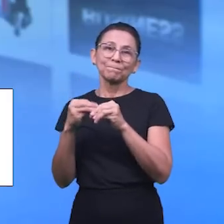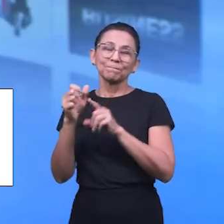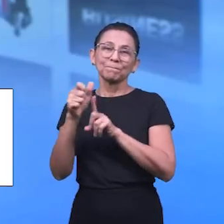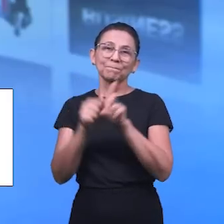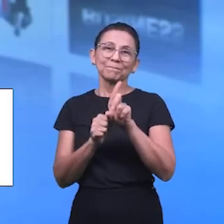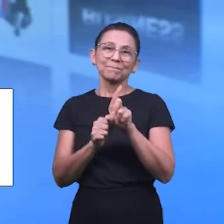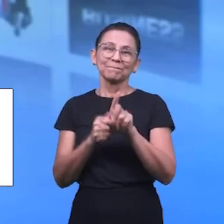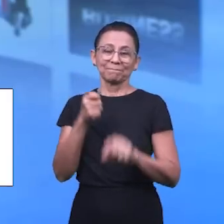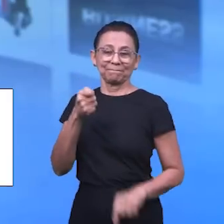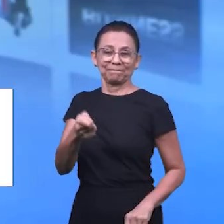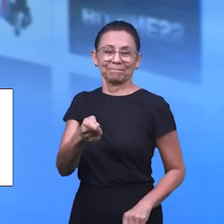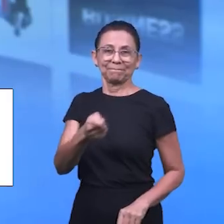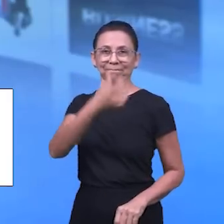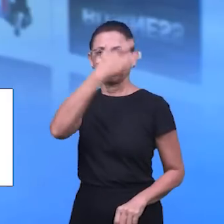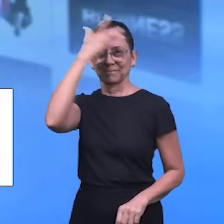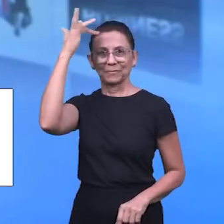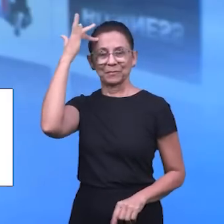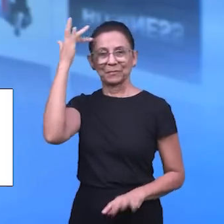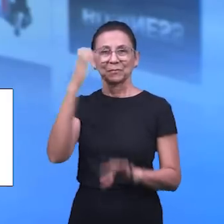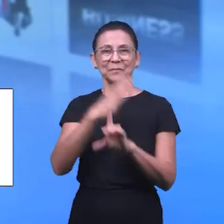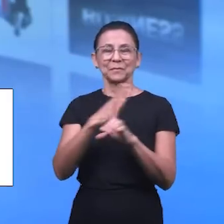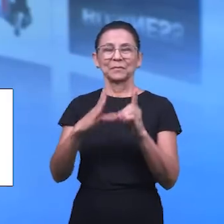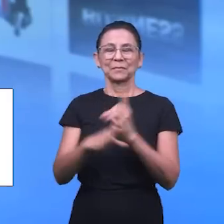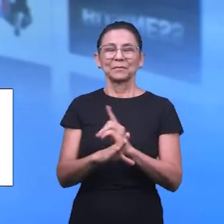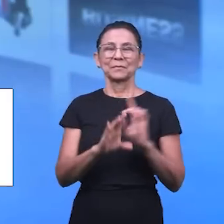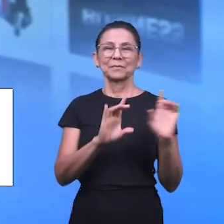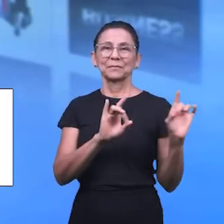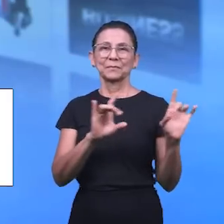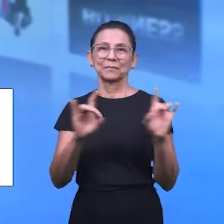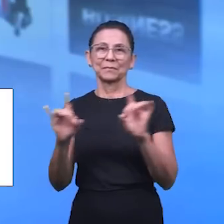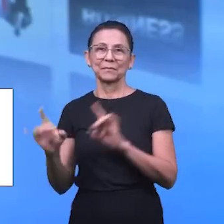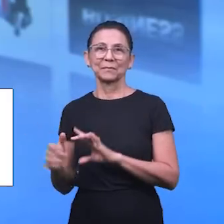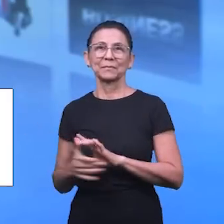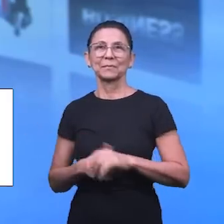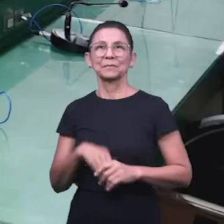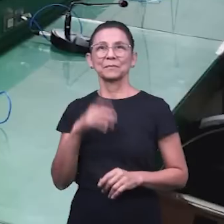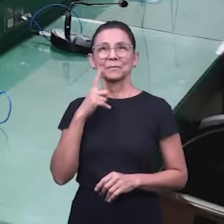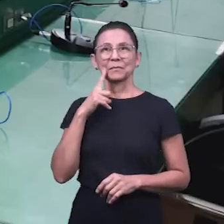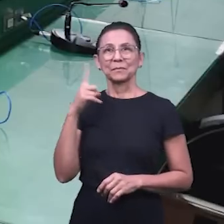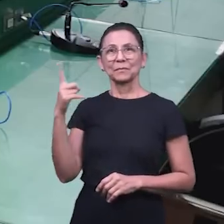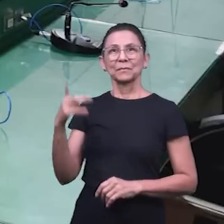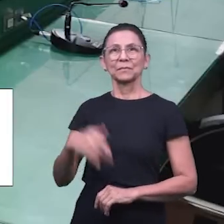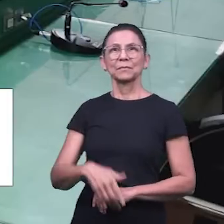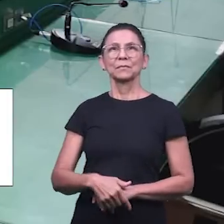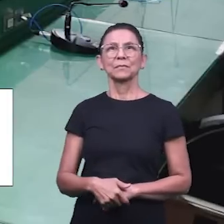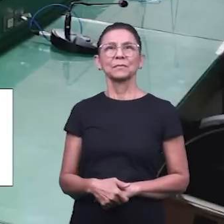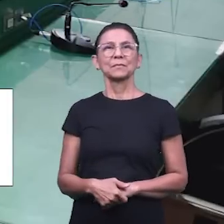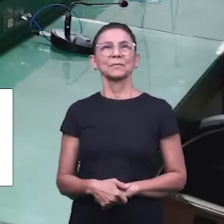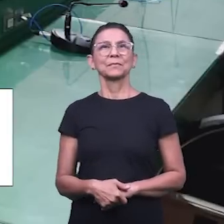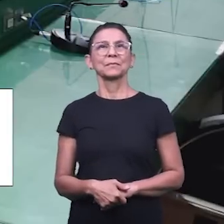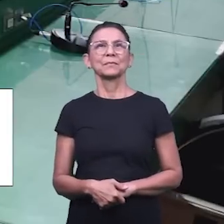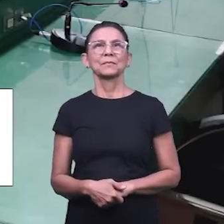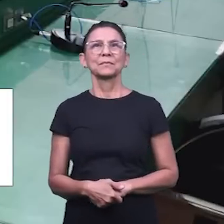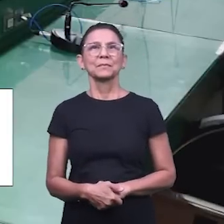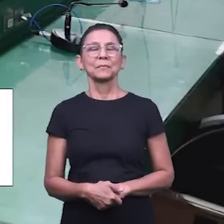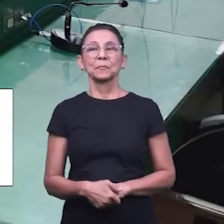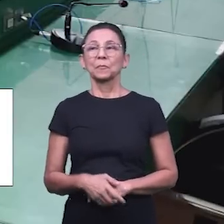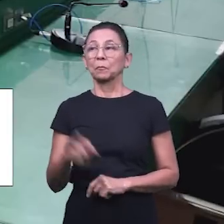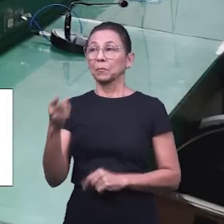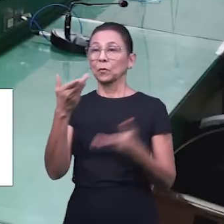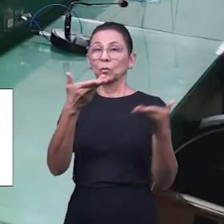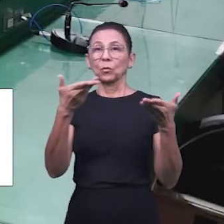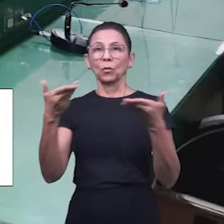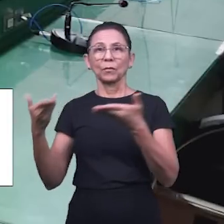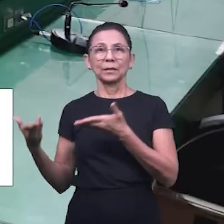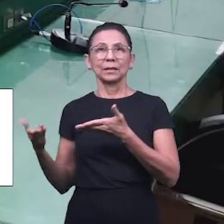autoridades, aconteceu um culto especial envolvendo autoridades em Ilhéus, na Bahia. Os nossos irmãos foram convidados para um